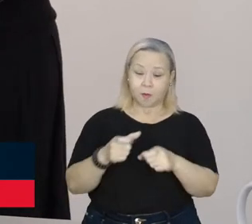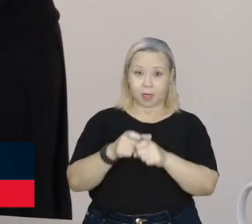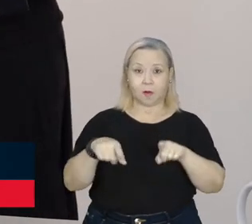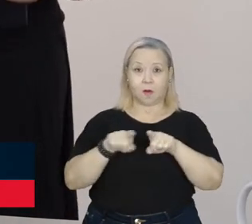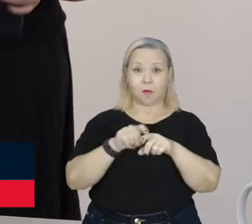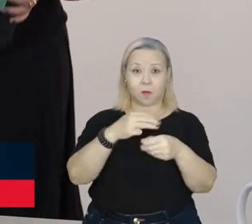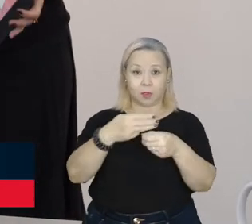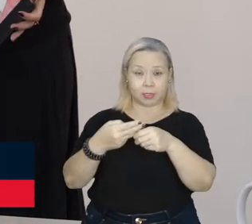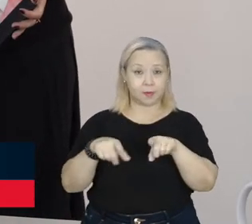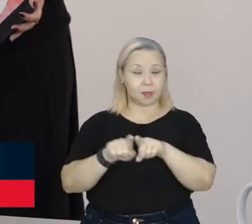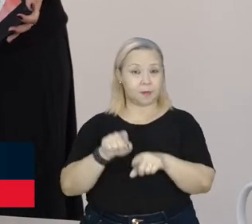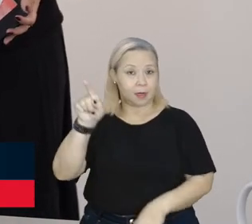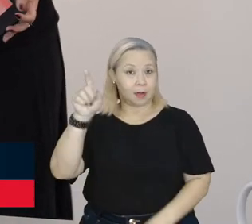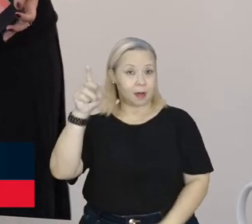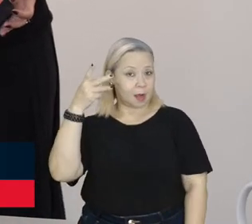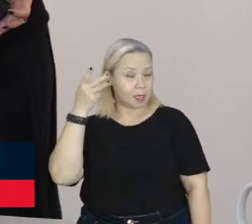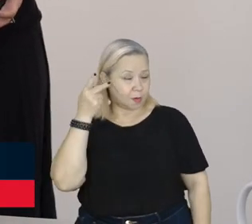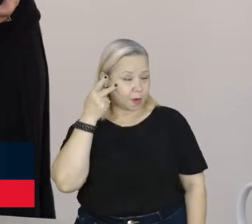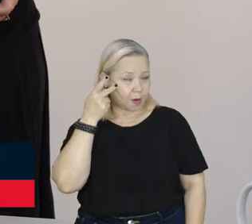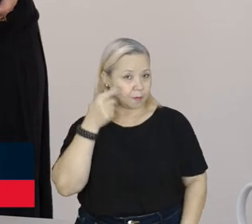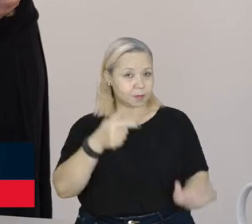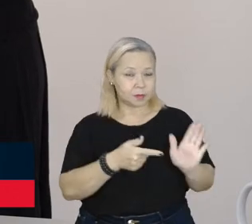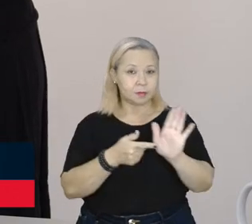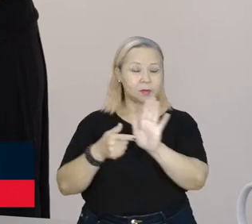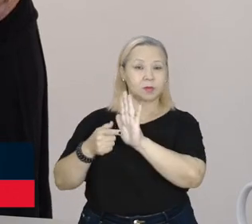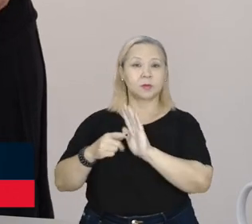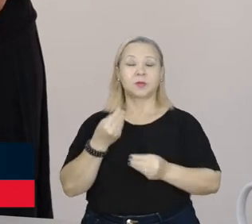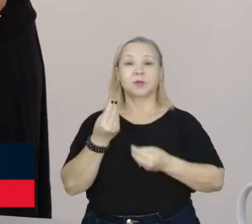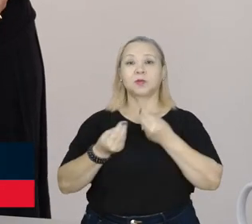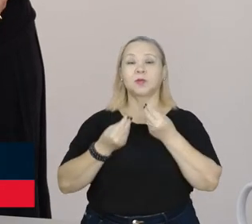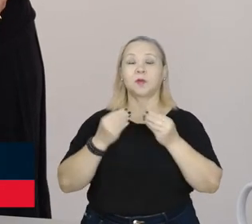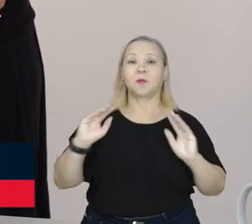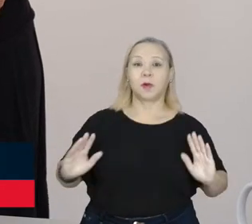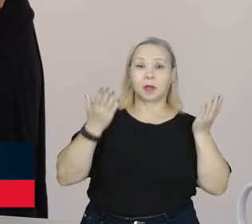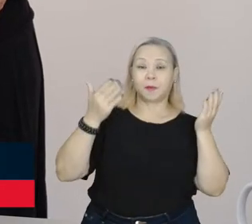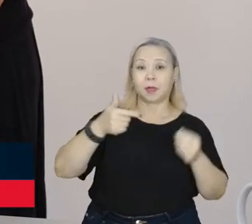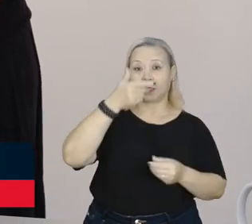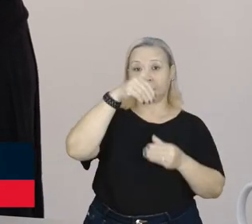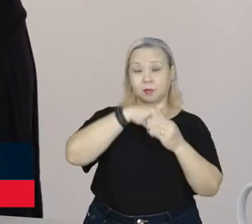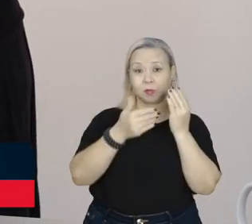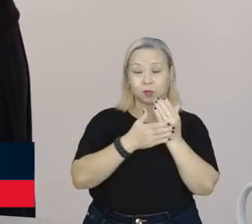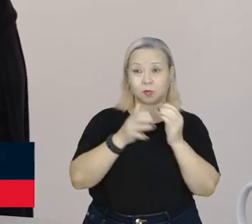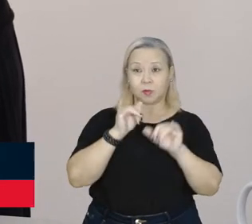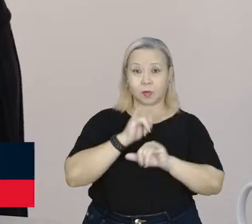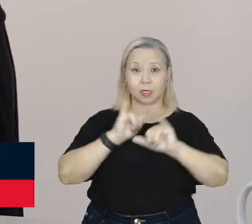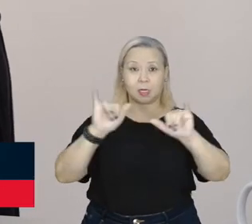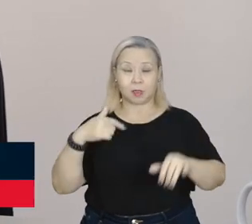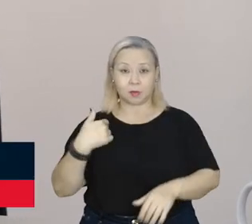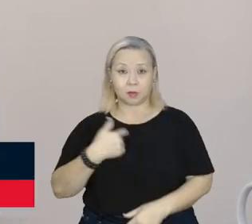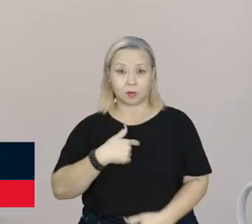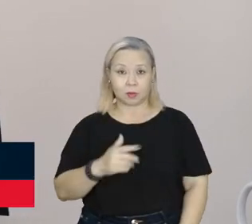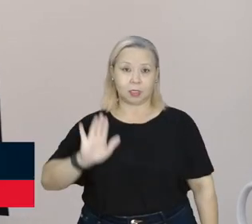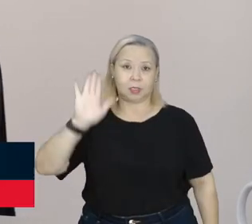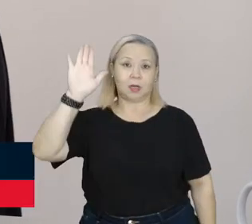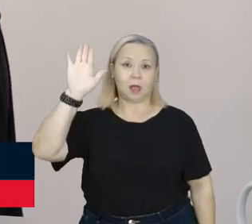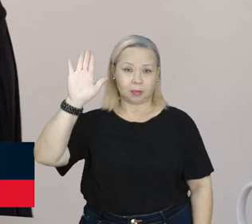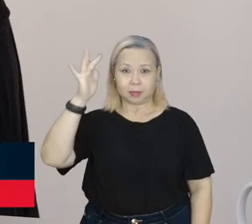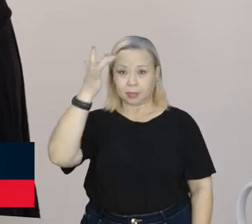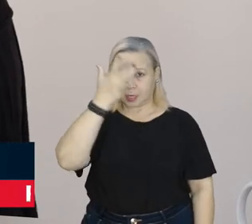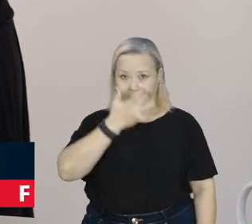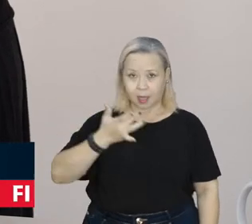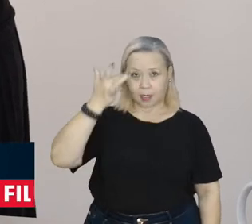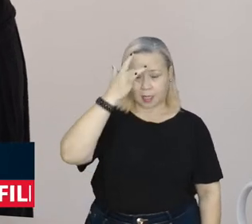gente mostra para vocês como é que foi essa campanha, o segundo turno, um recado do nosso candidato Haddad, que